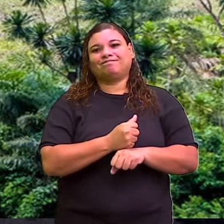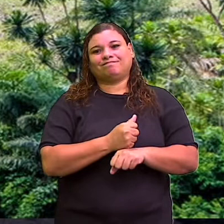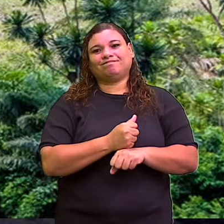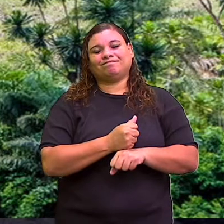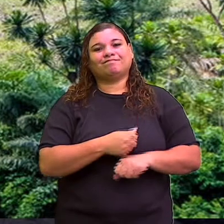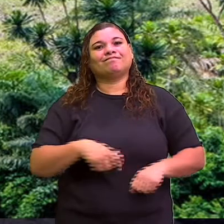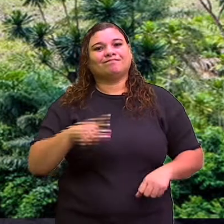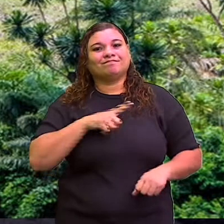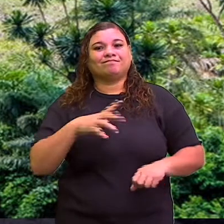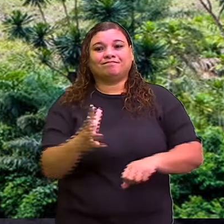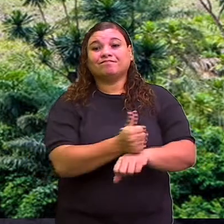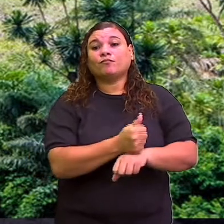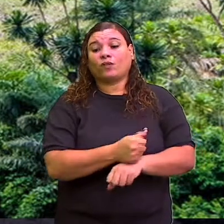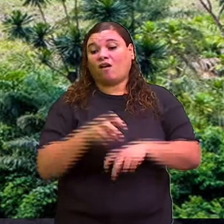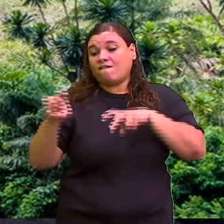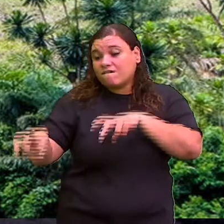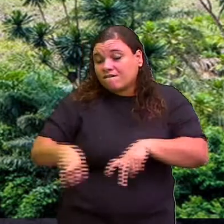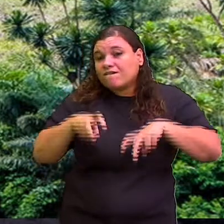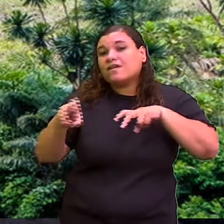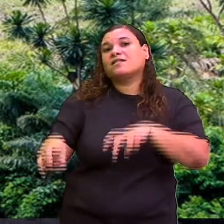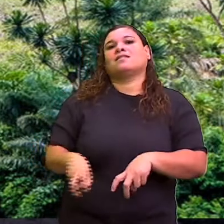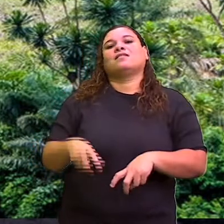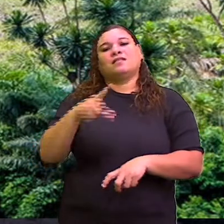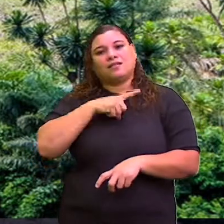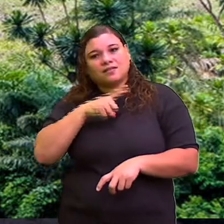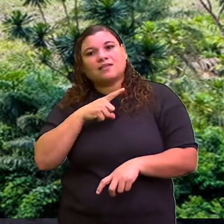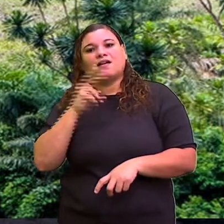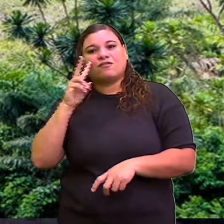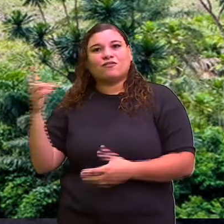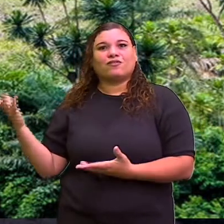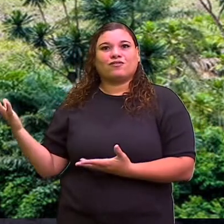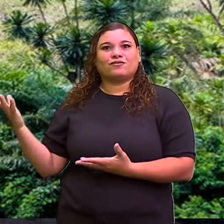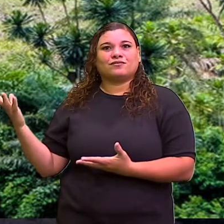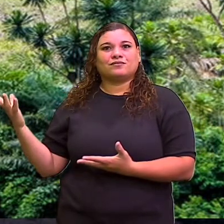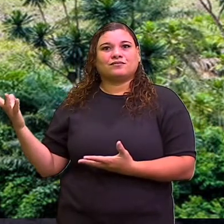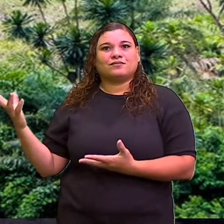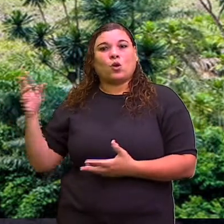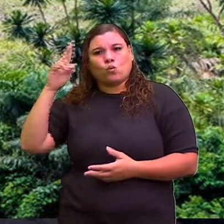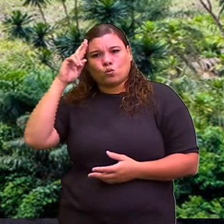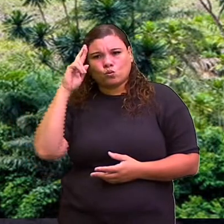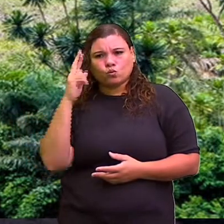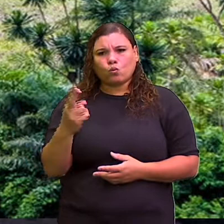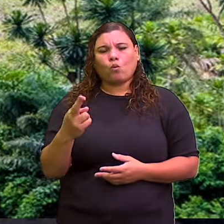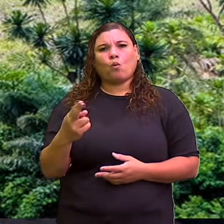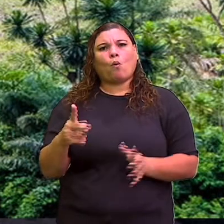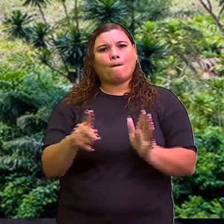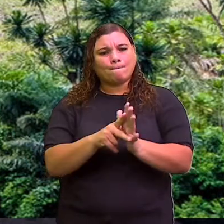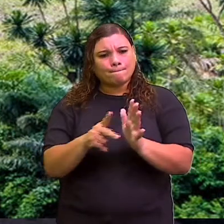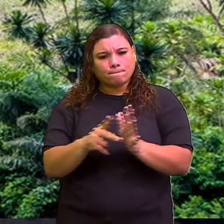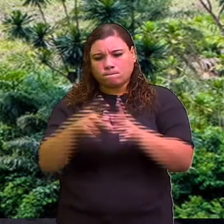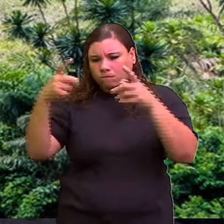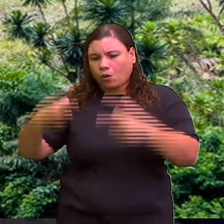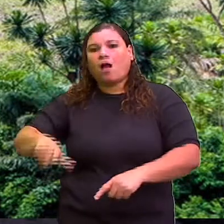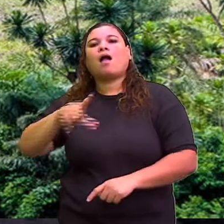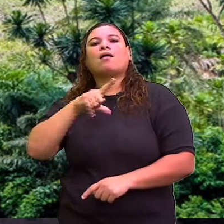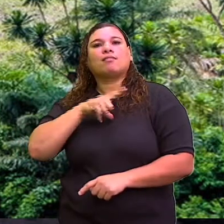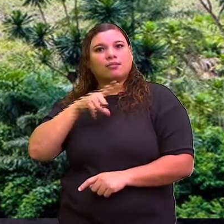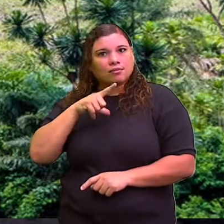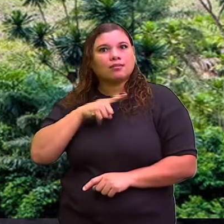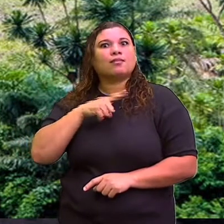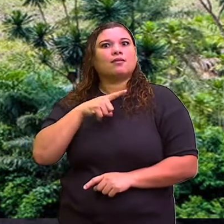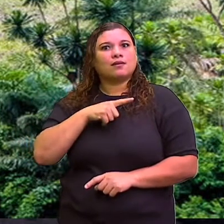do fazendeiro, que vai dominar grandes extensões de terras. Nós temos